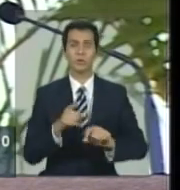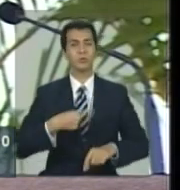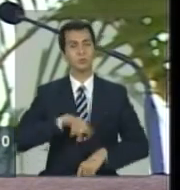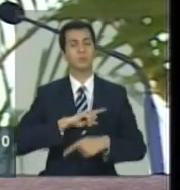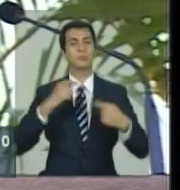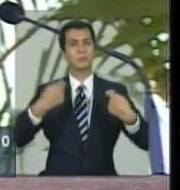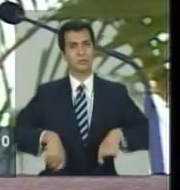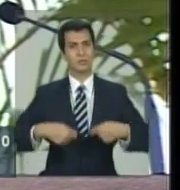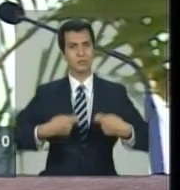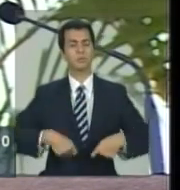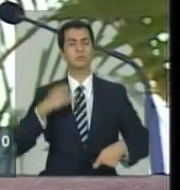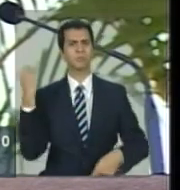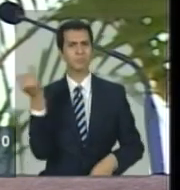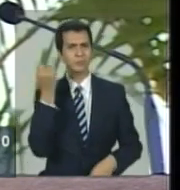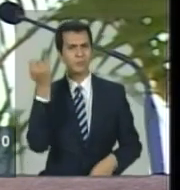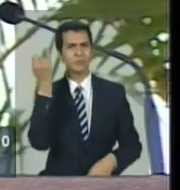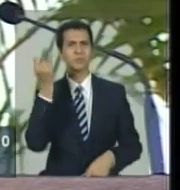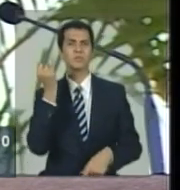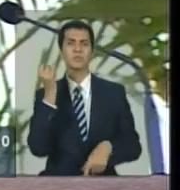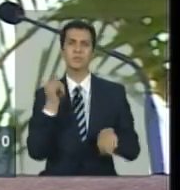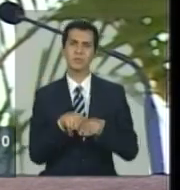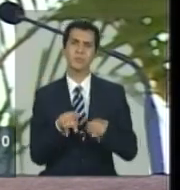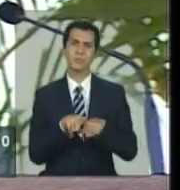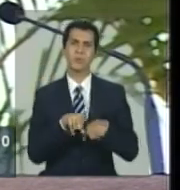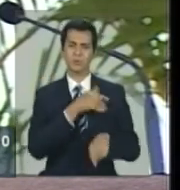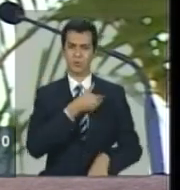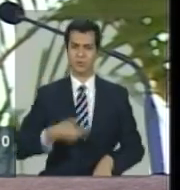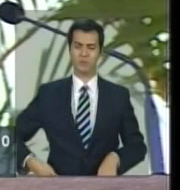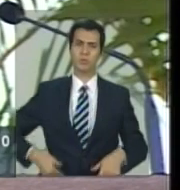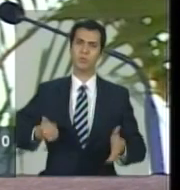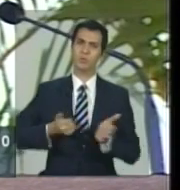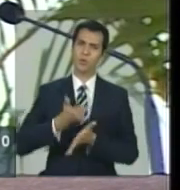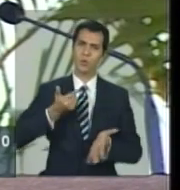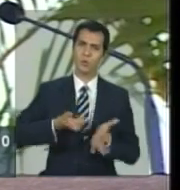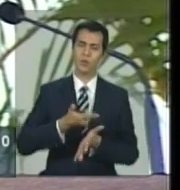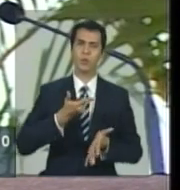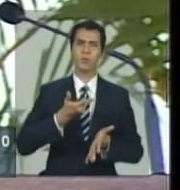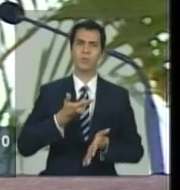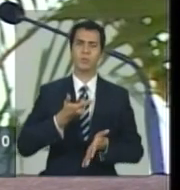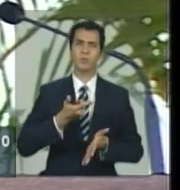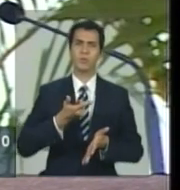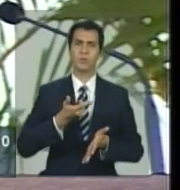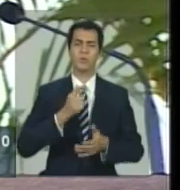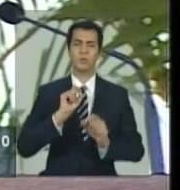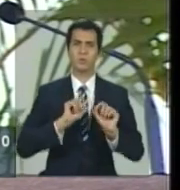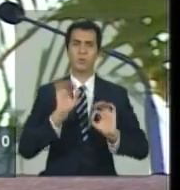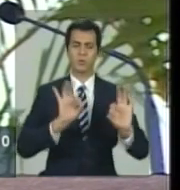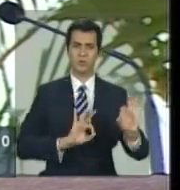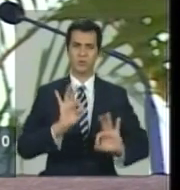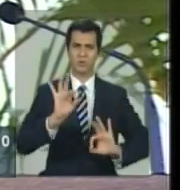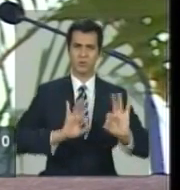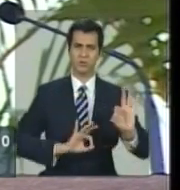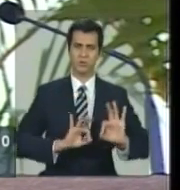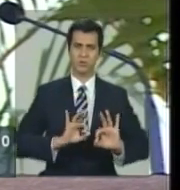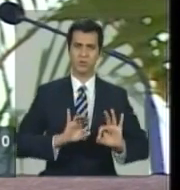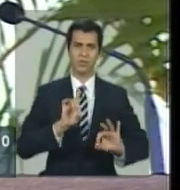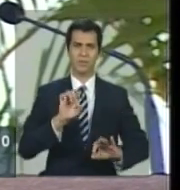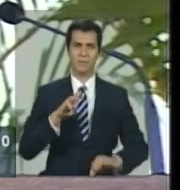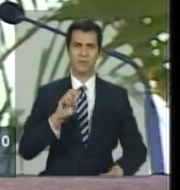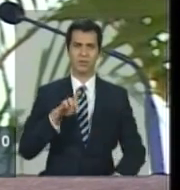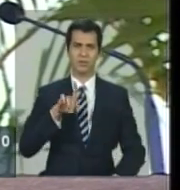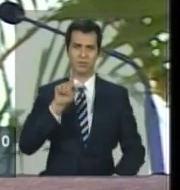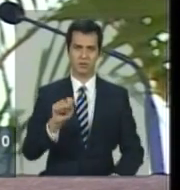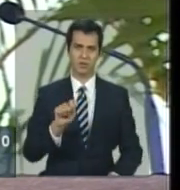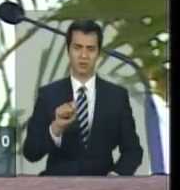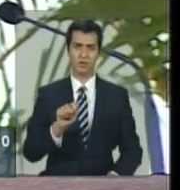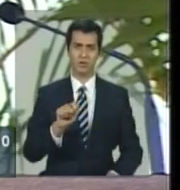importância também a uma política de compras governamentais que tem o poder de organizar a demanda e,